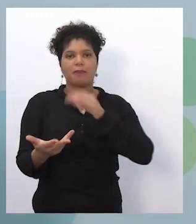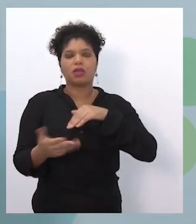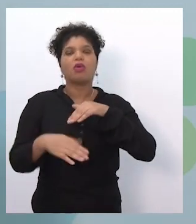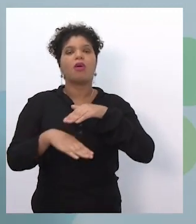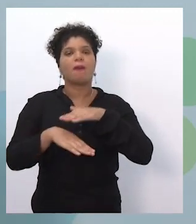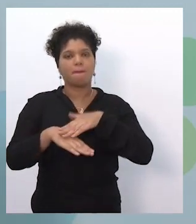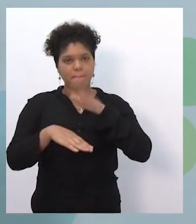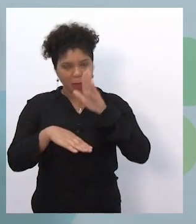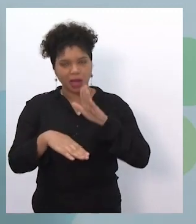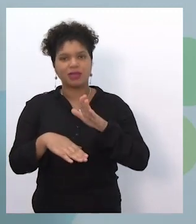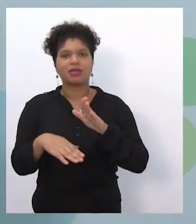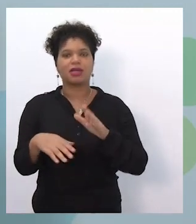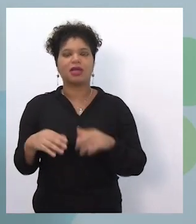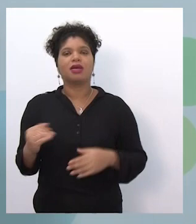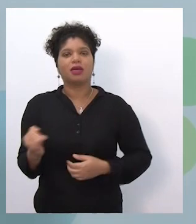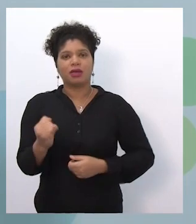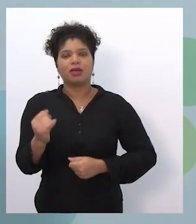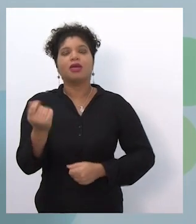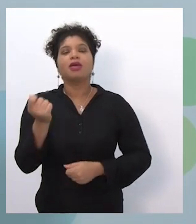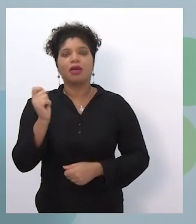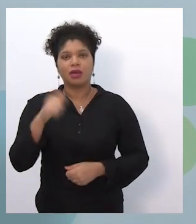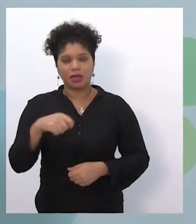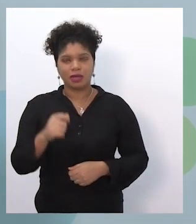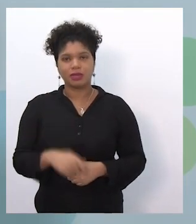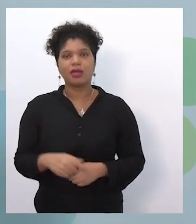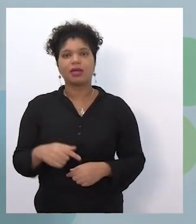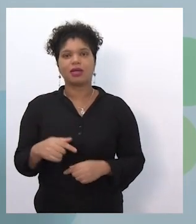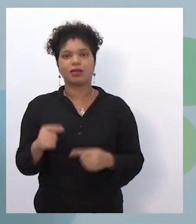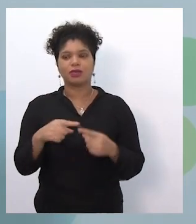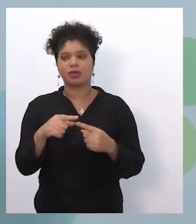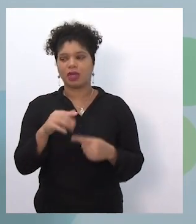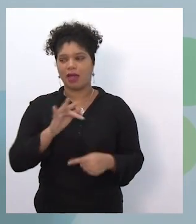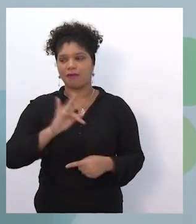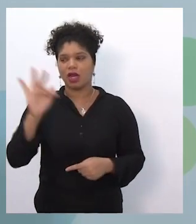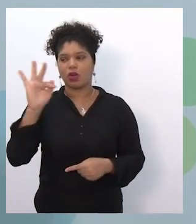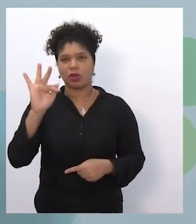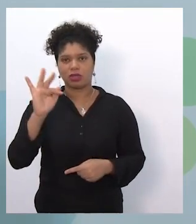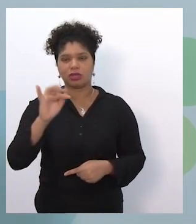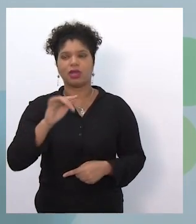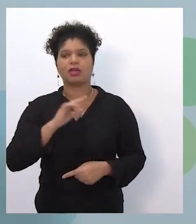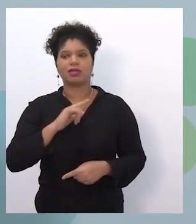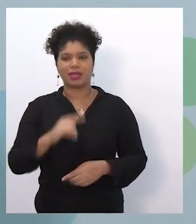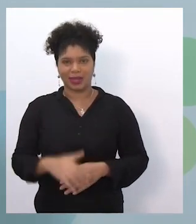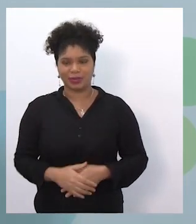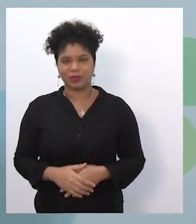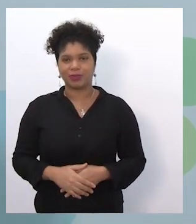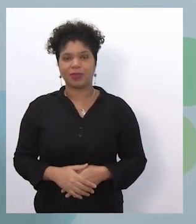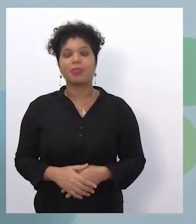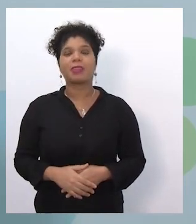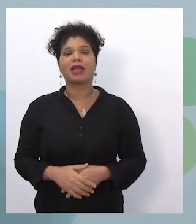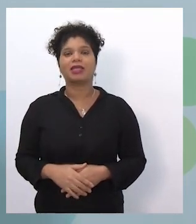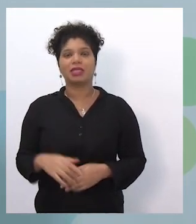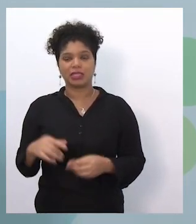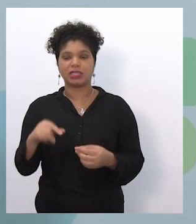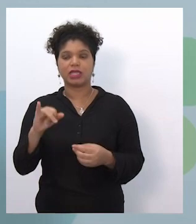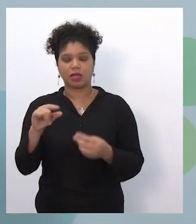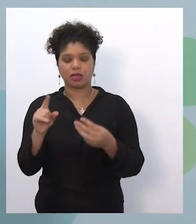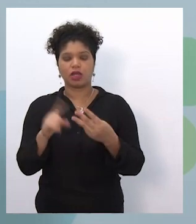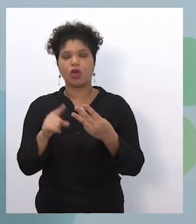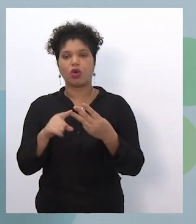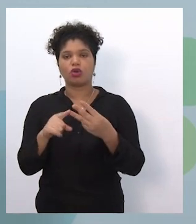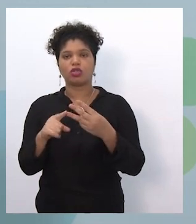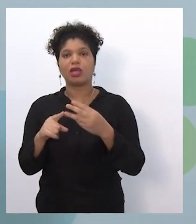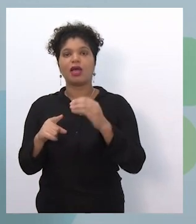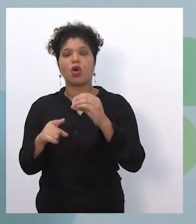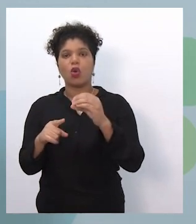mais gigahertz, né, que é a frequência, quanto mais núcleos e mais threads vocês tiverem, ele vai